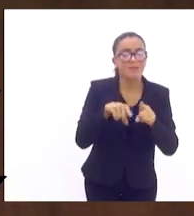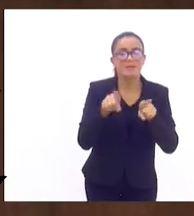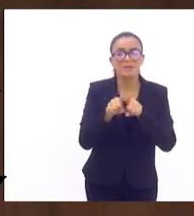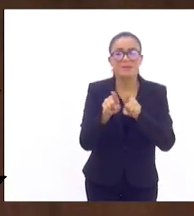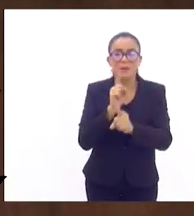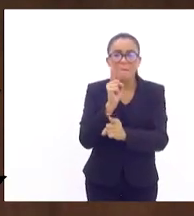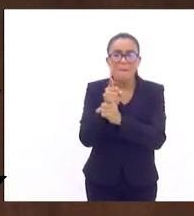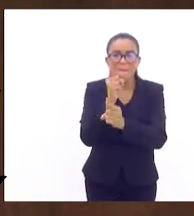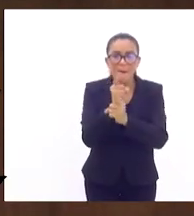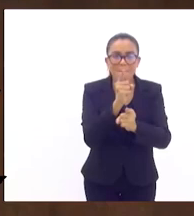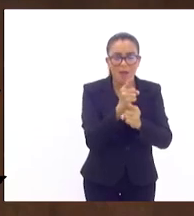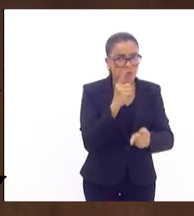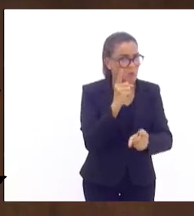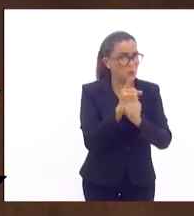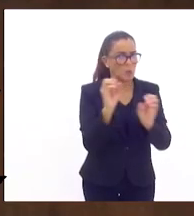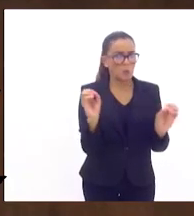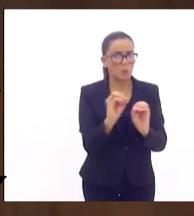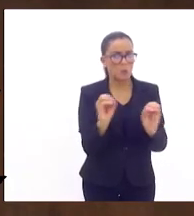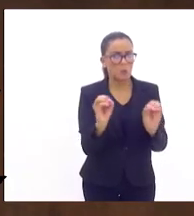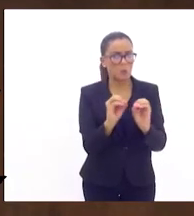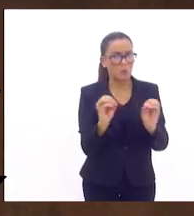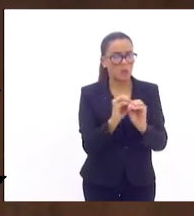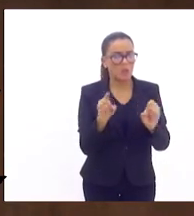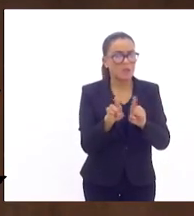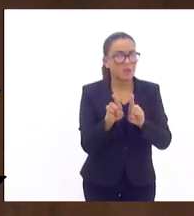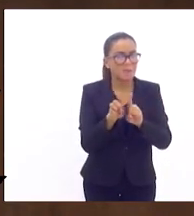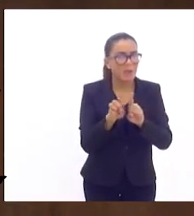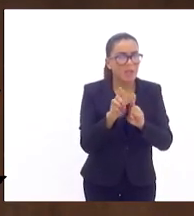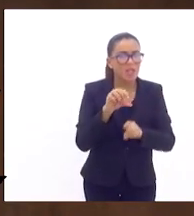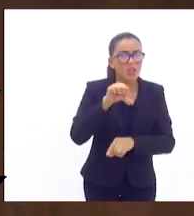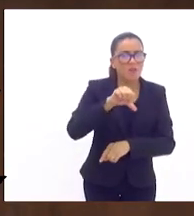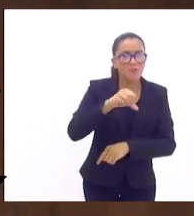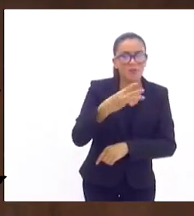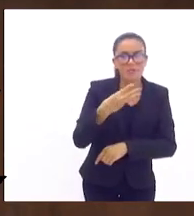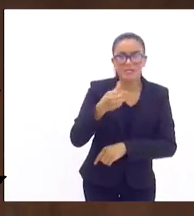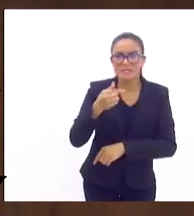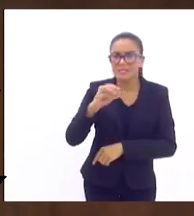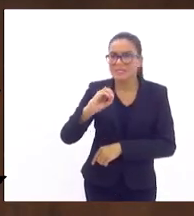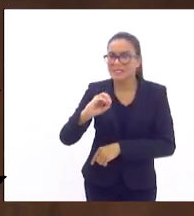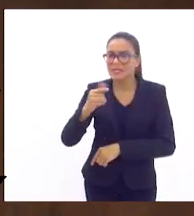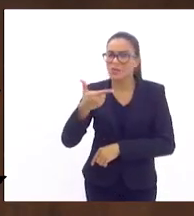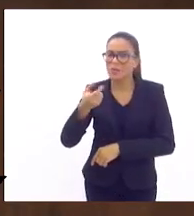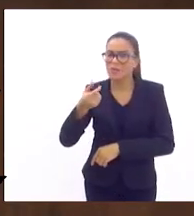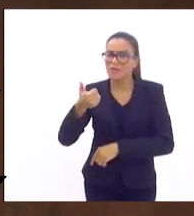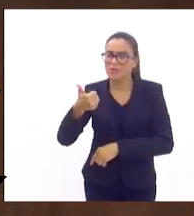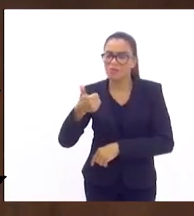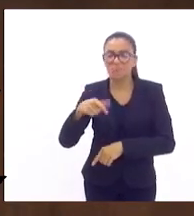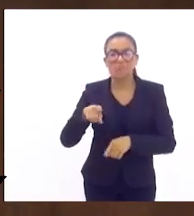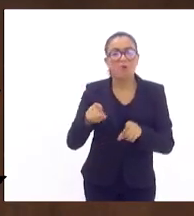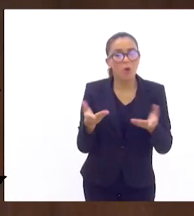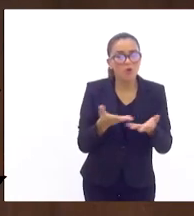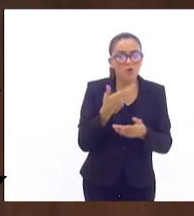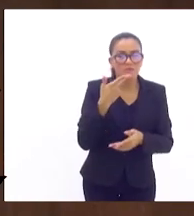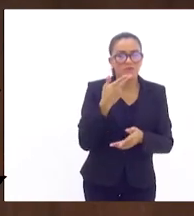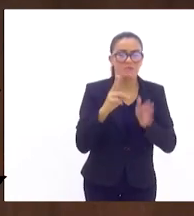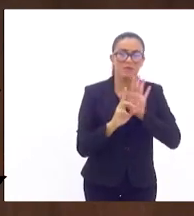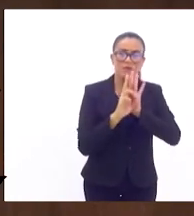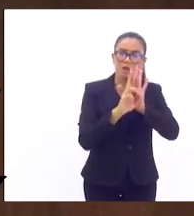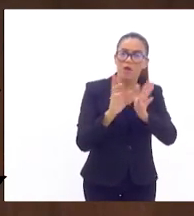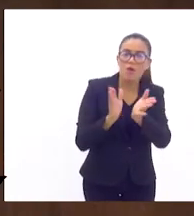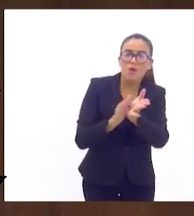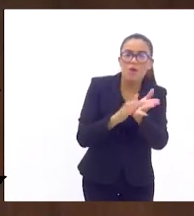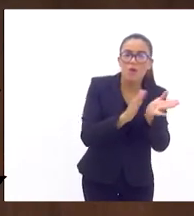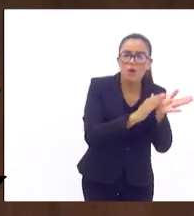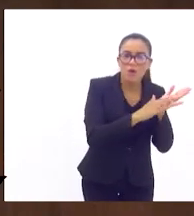não estou encontrando isso e não estou verificando o cumprimento da Lei 9.370 de 2021. Como estou falando hoje, representando aqui, cobrando pela